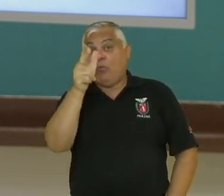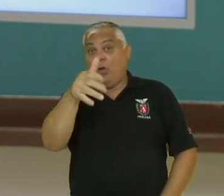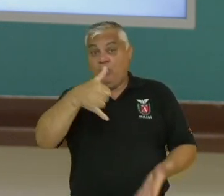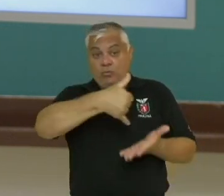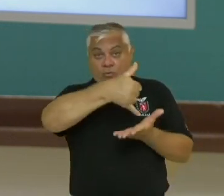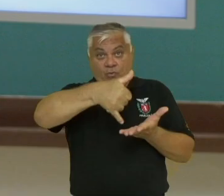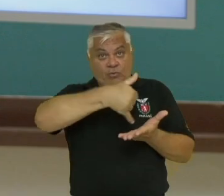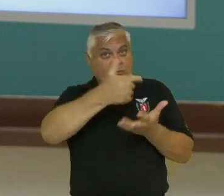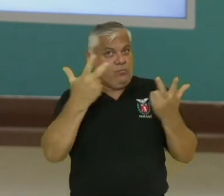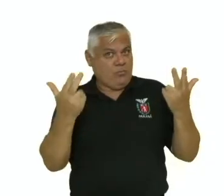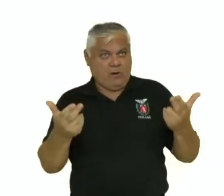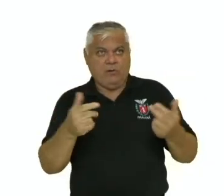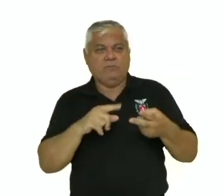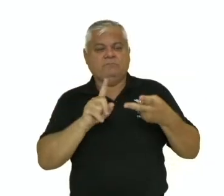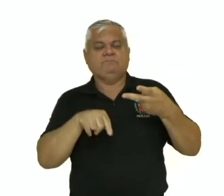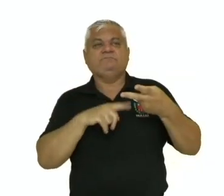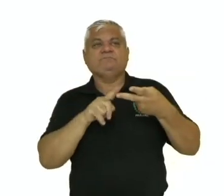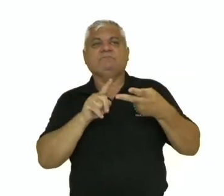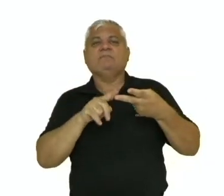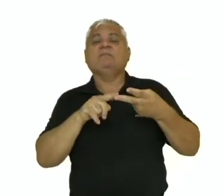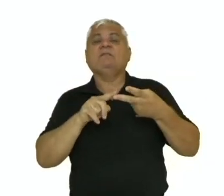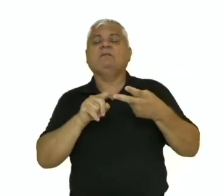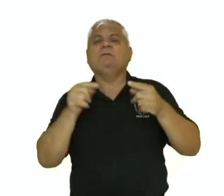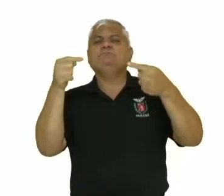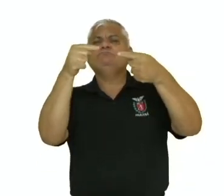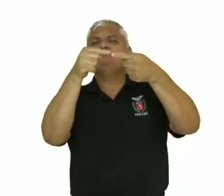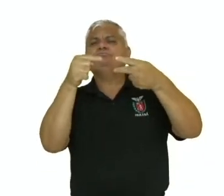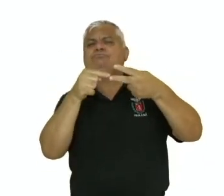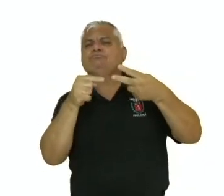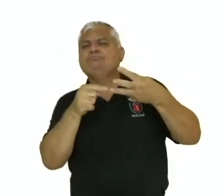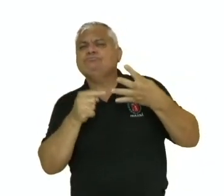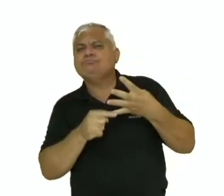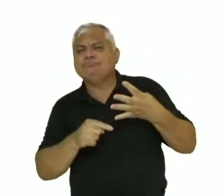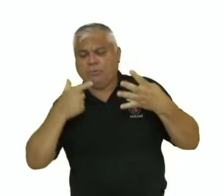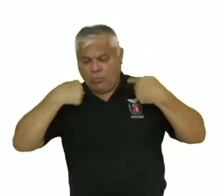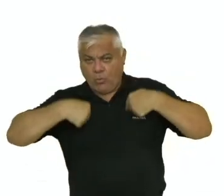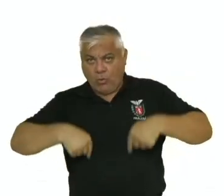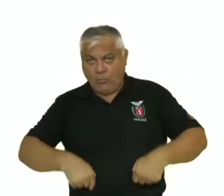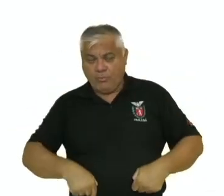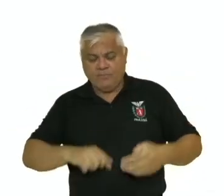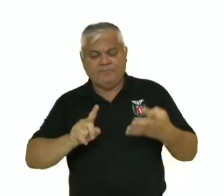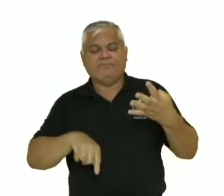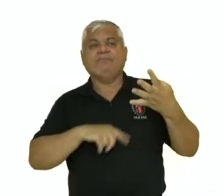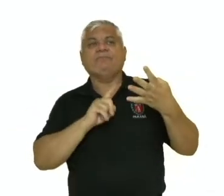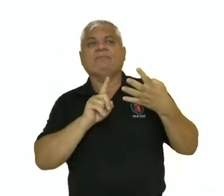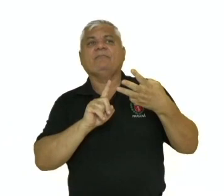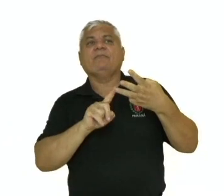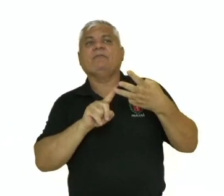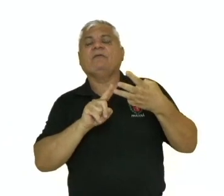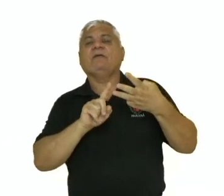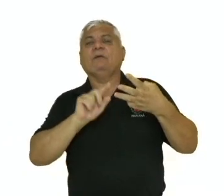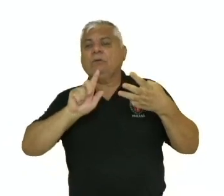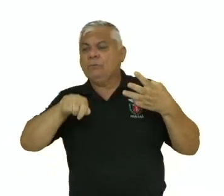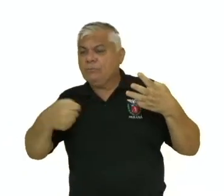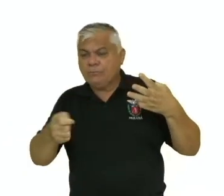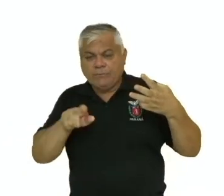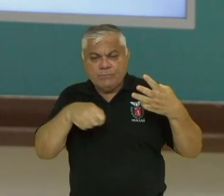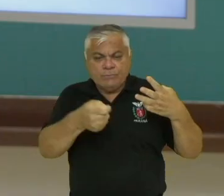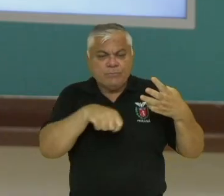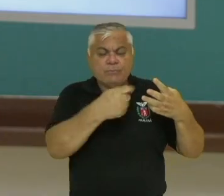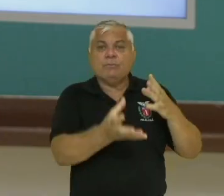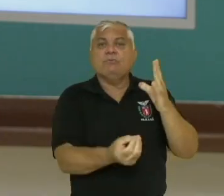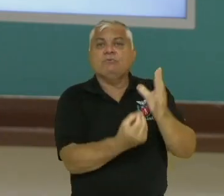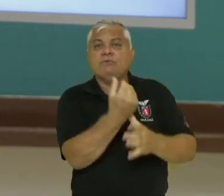que óleos e gorduras. As funções que os lipídios desempenham no nosso corpo, a classificação de acordo com a sua